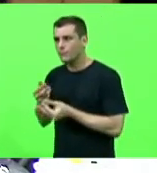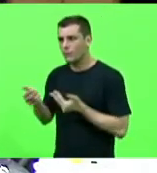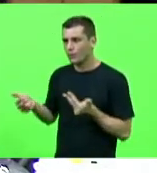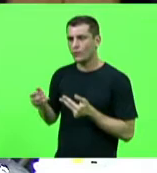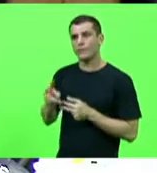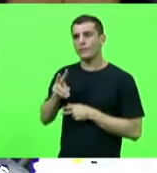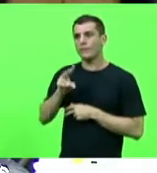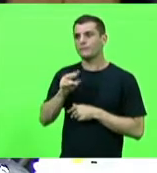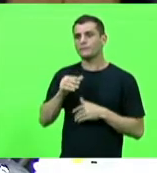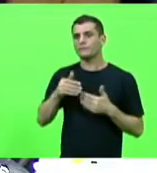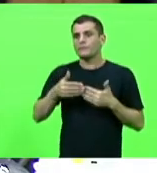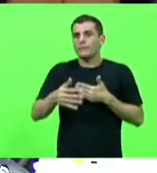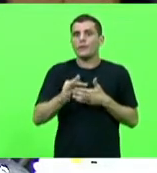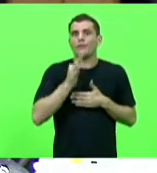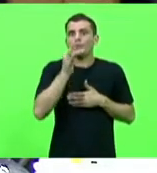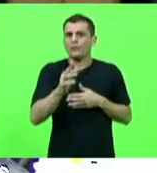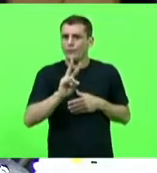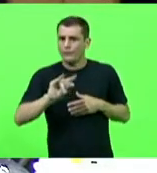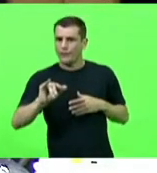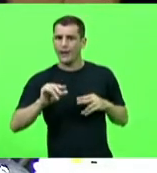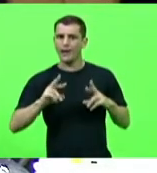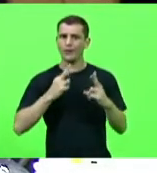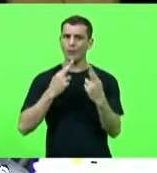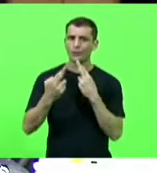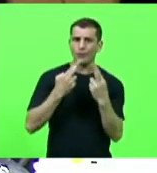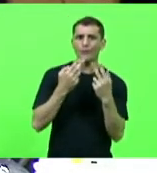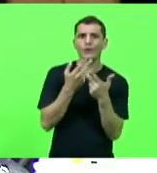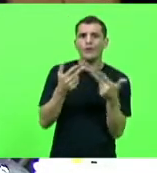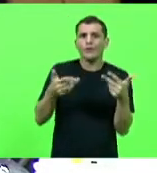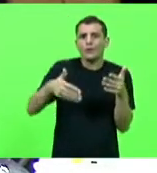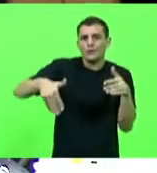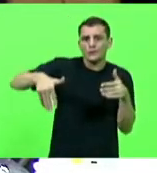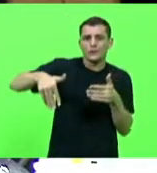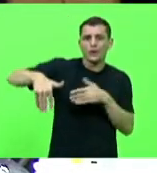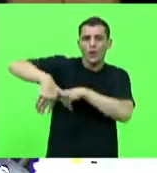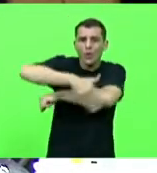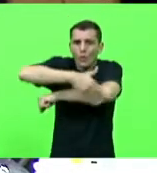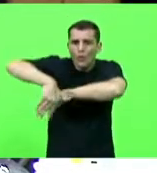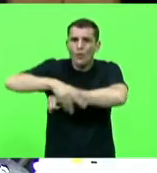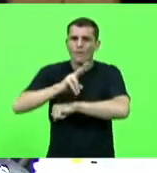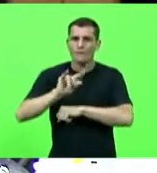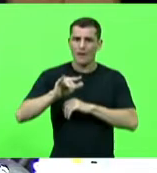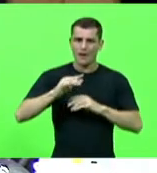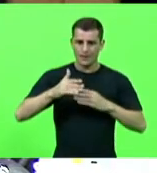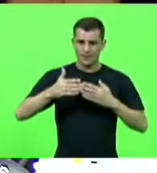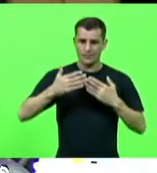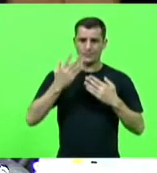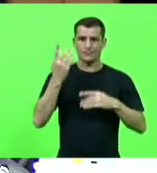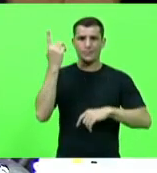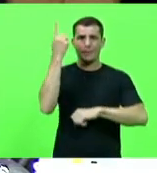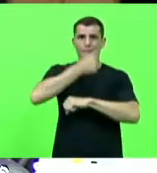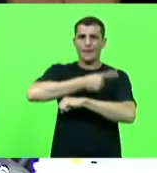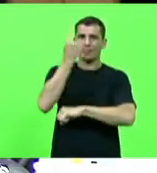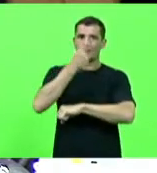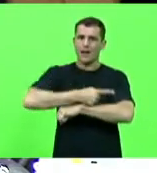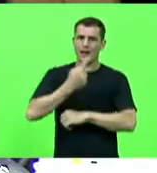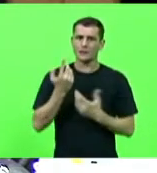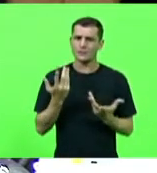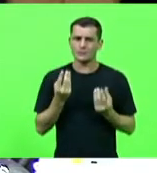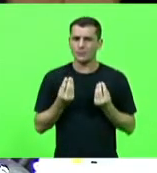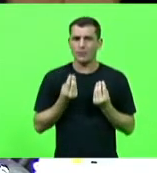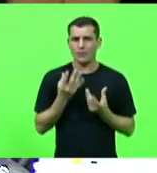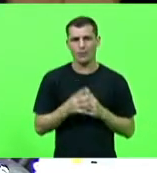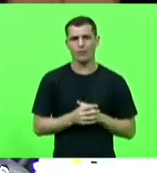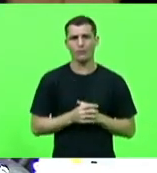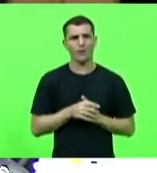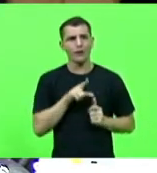tudo que é lugar, e aí faz uma amarração para ter nas BRs federais, nas SCs, e